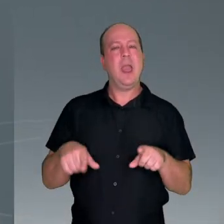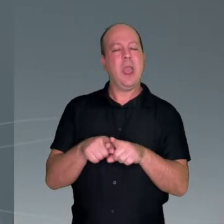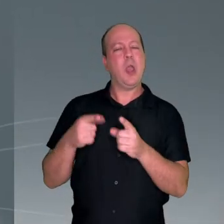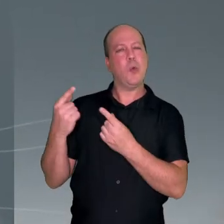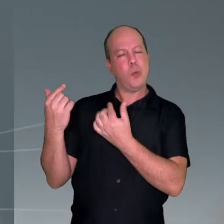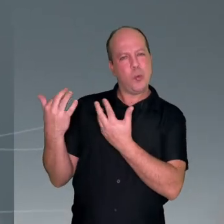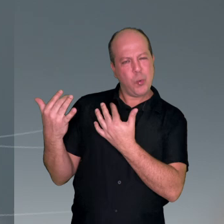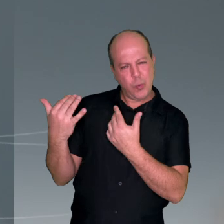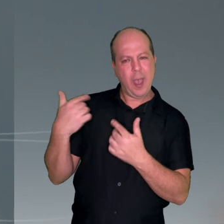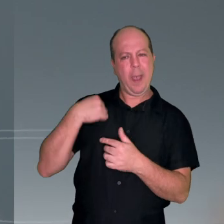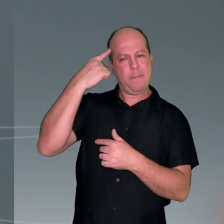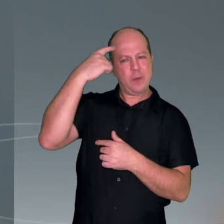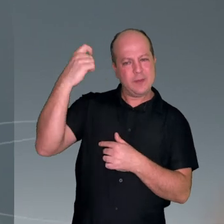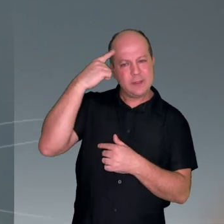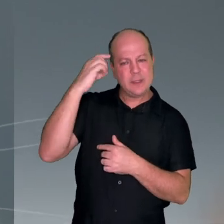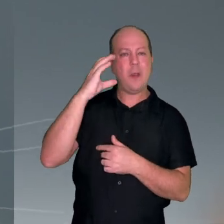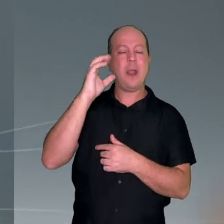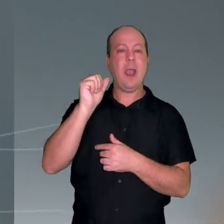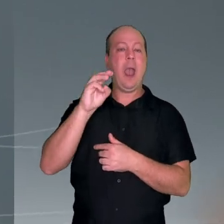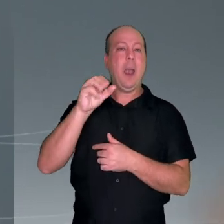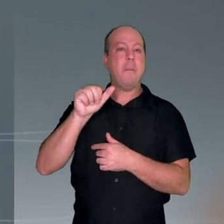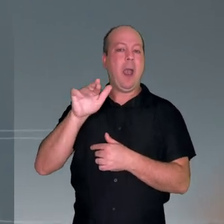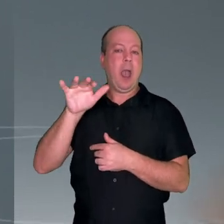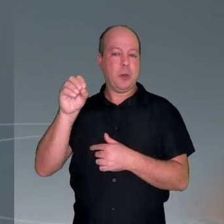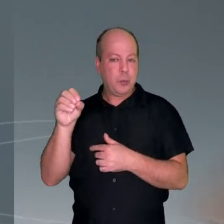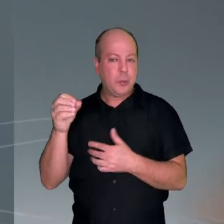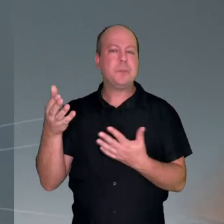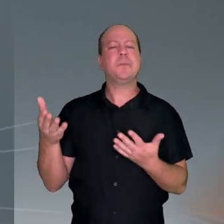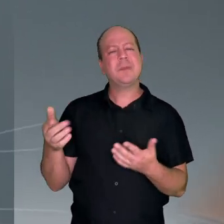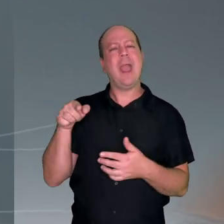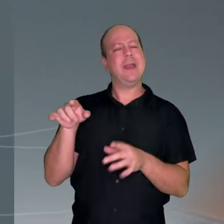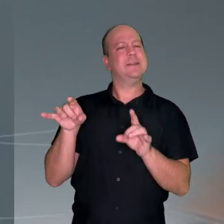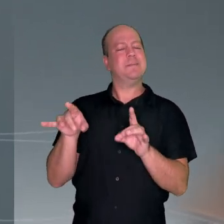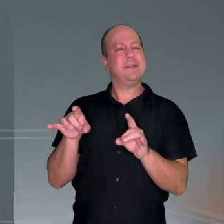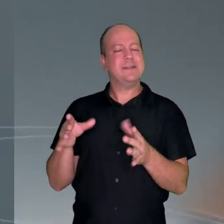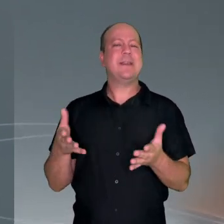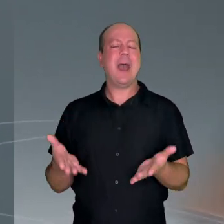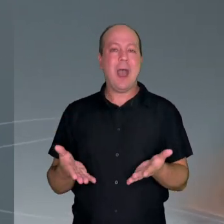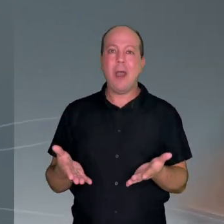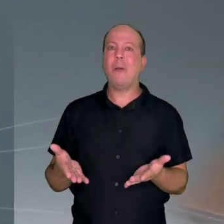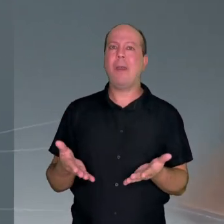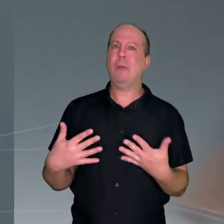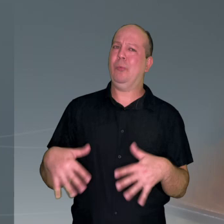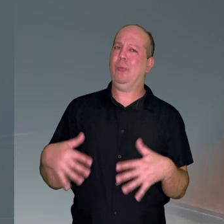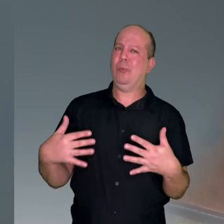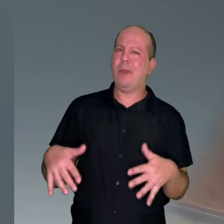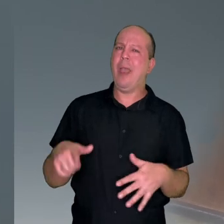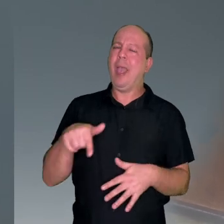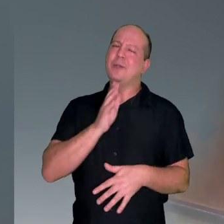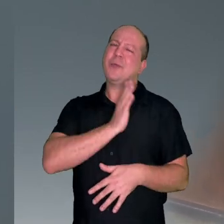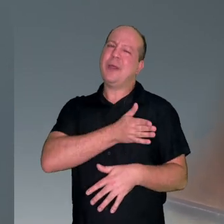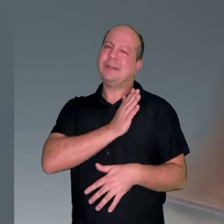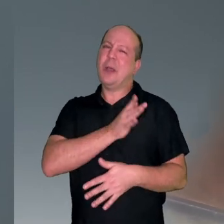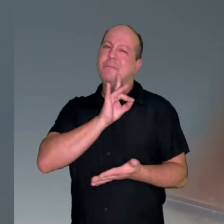Eu toquei uma das improvisações do Camargo Guarnieri, né? Essa em especial, para mim, ela é muito cara,